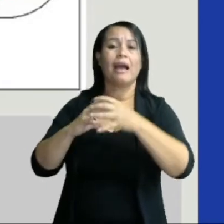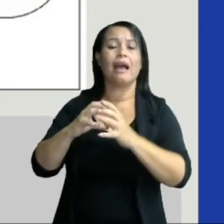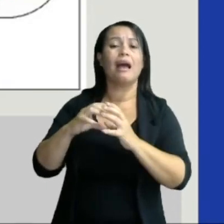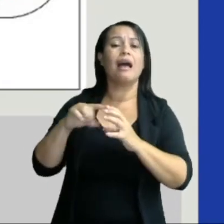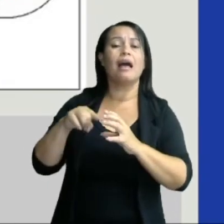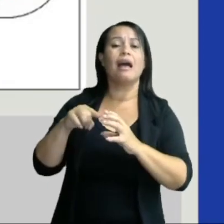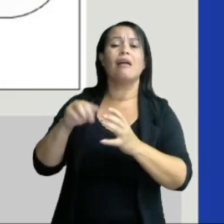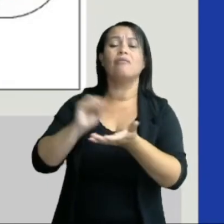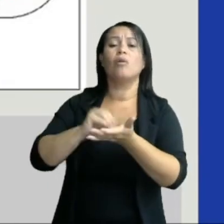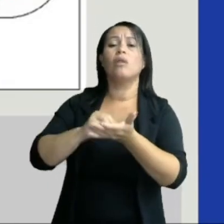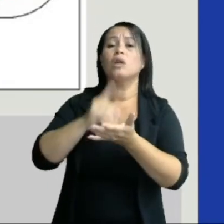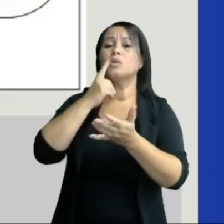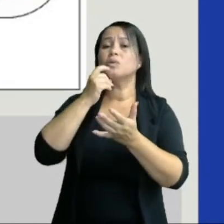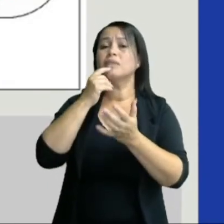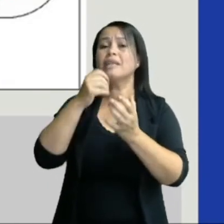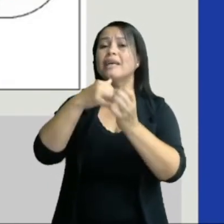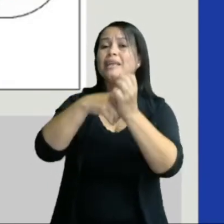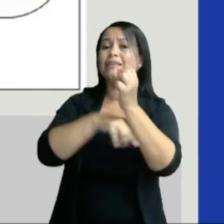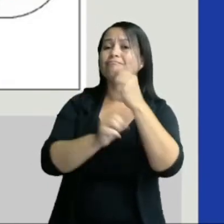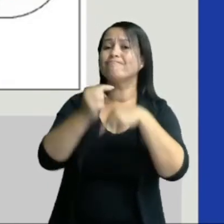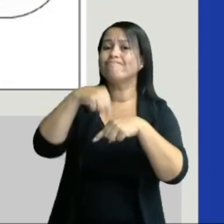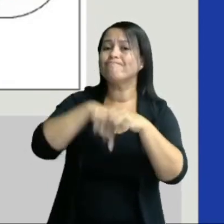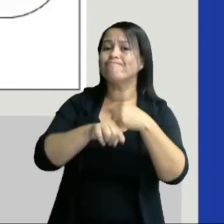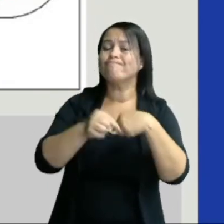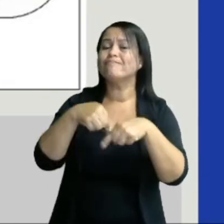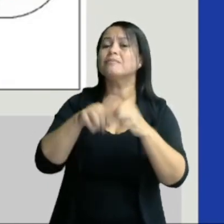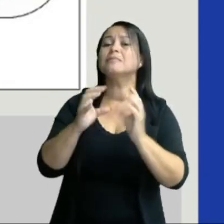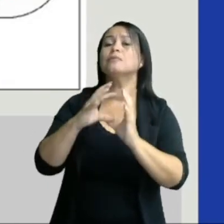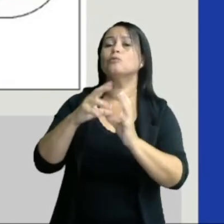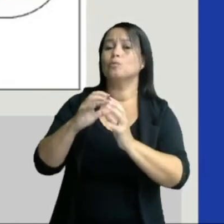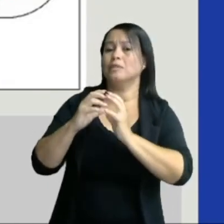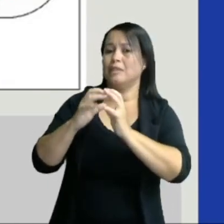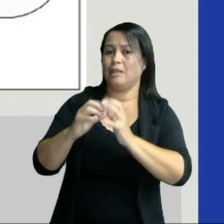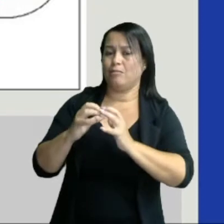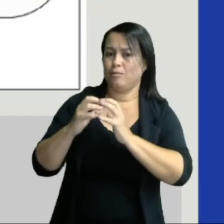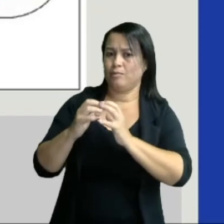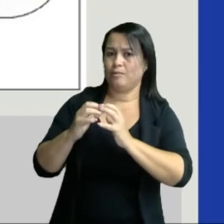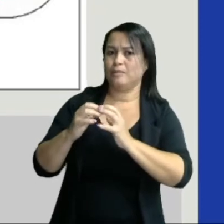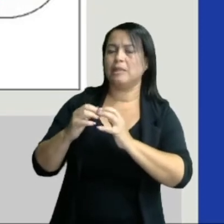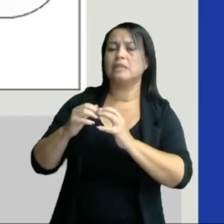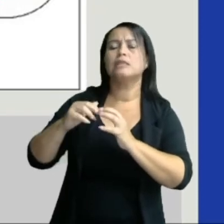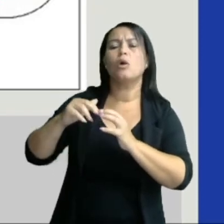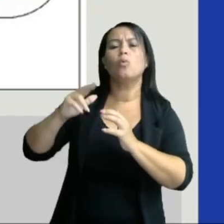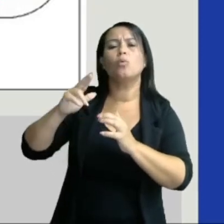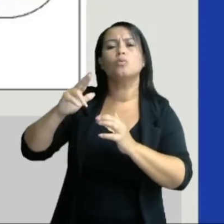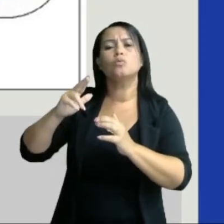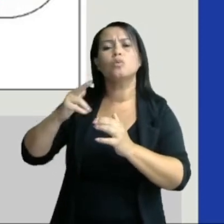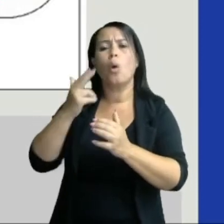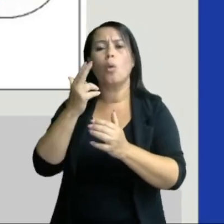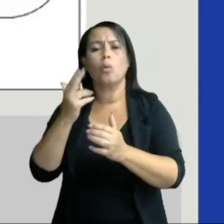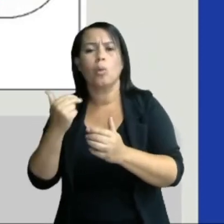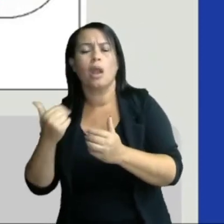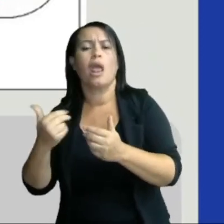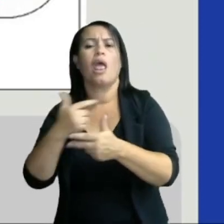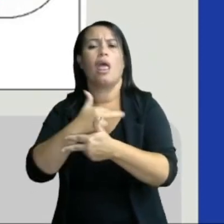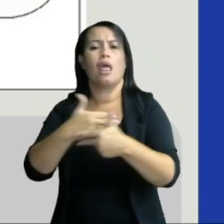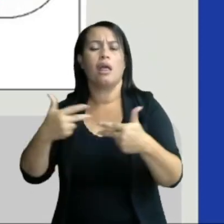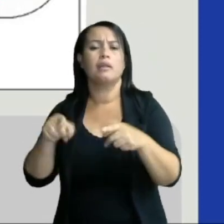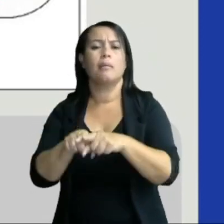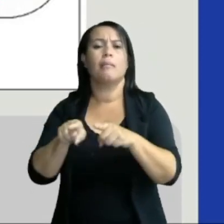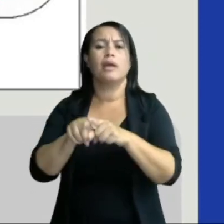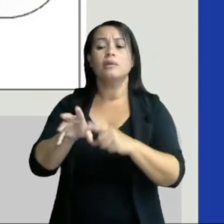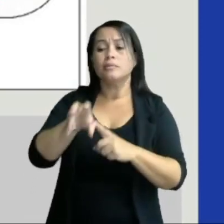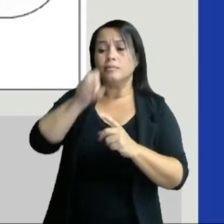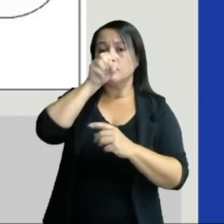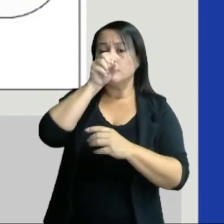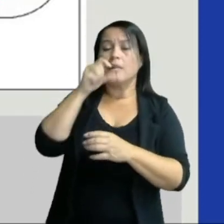o aporte sanguíneo, sem a nutrição que o sangue leva, sem os nutrientes, sem o oxigênio que o sangue leva